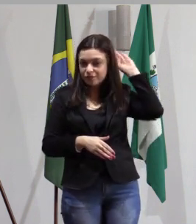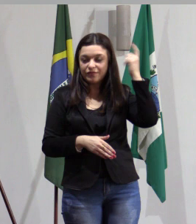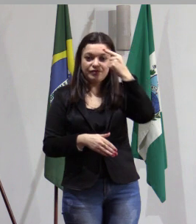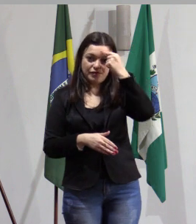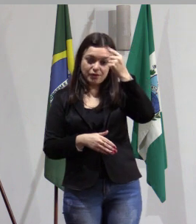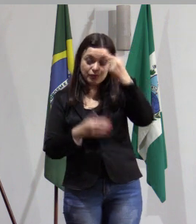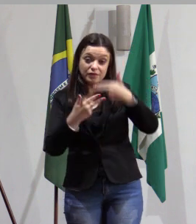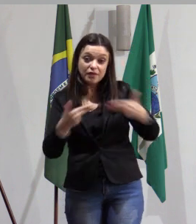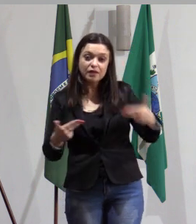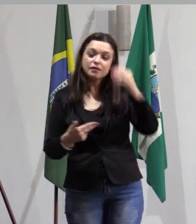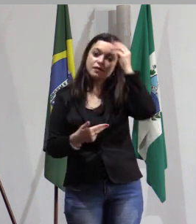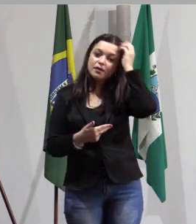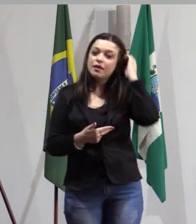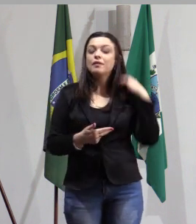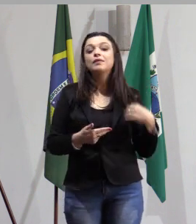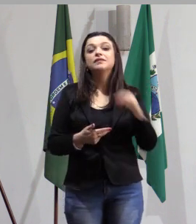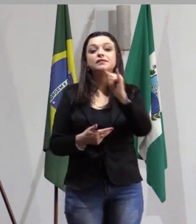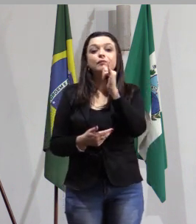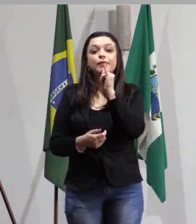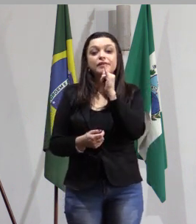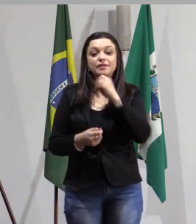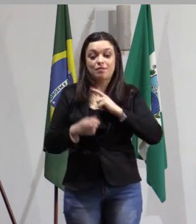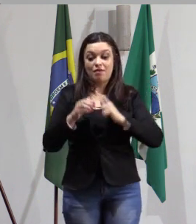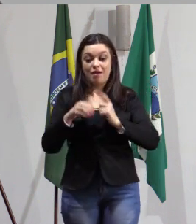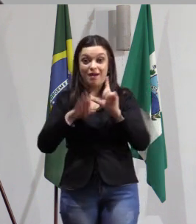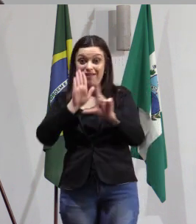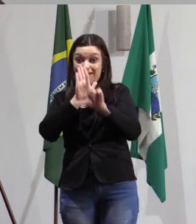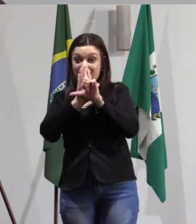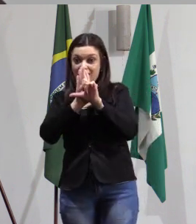fundos patrimoniais, chamados endowments, tenha sido